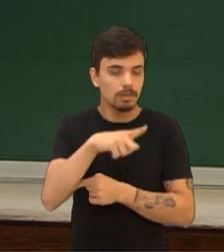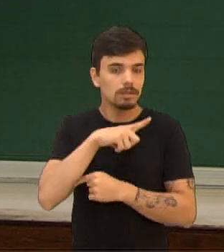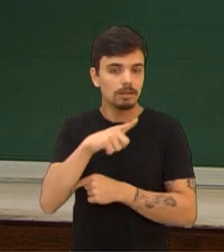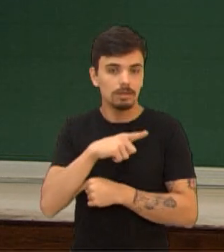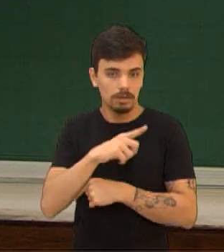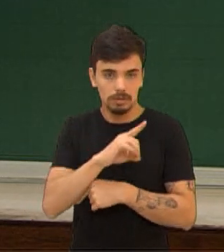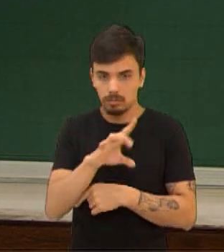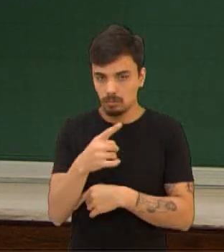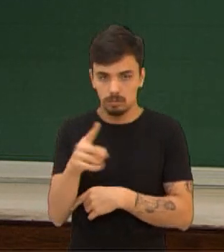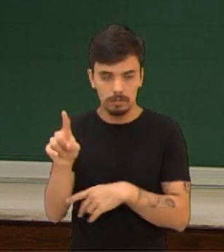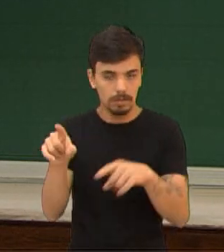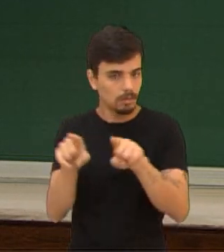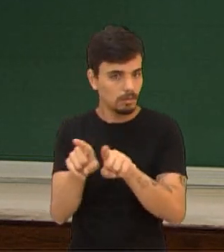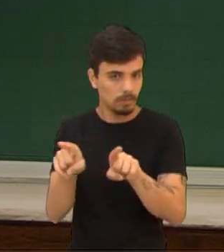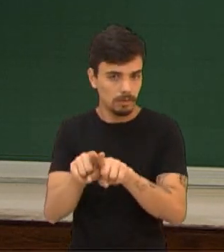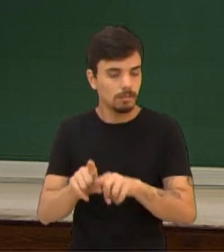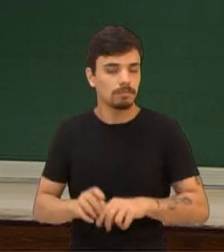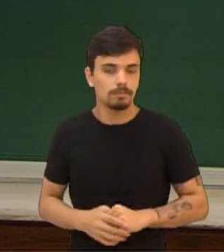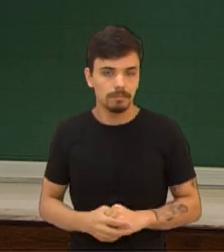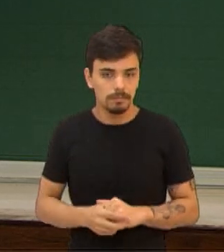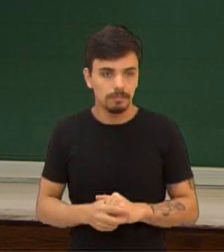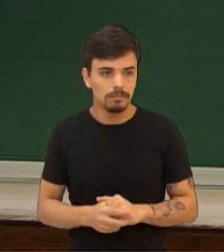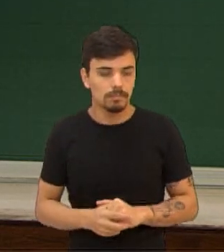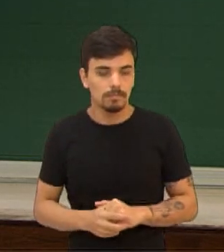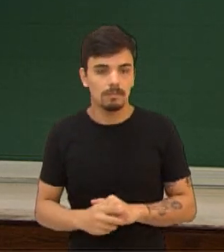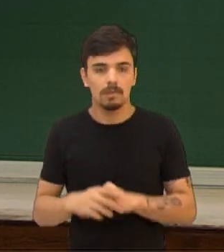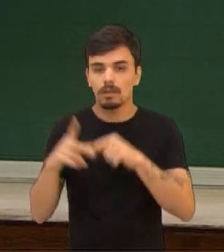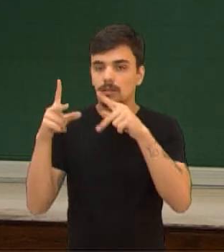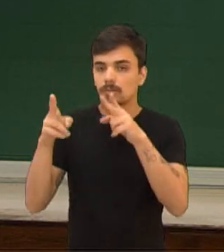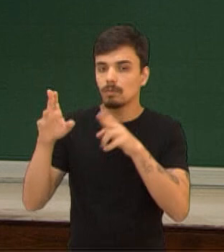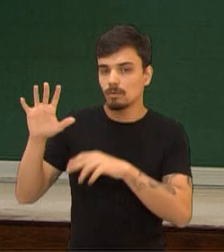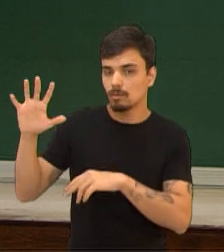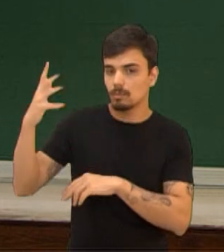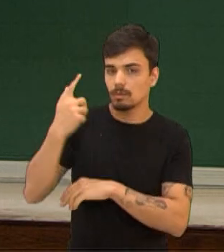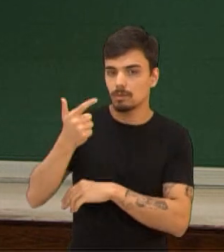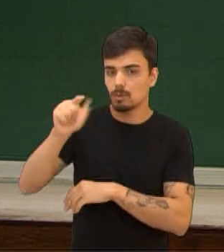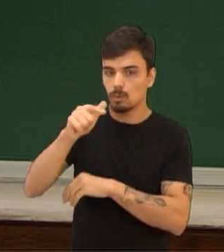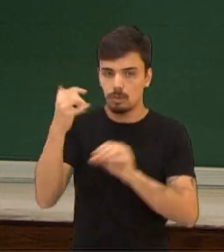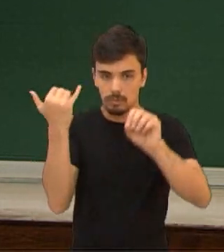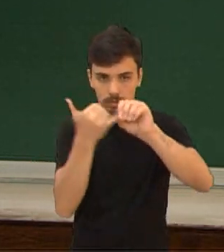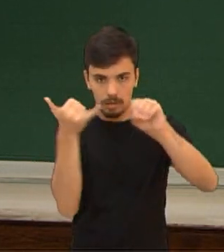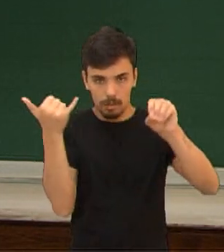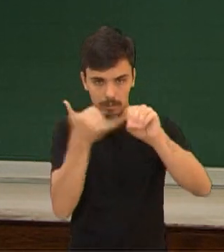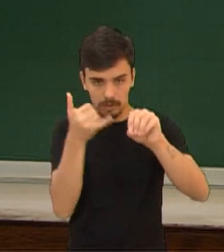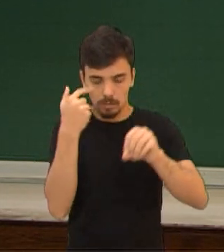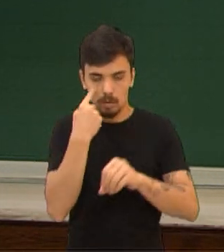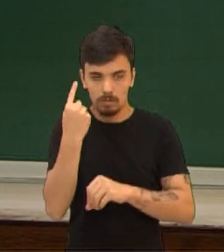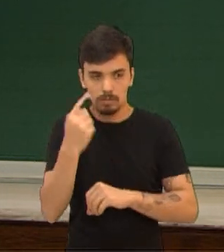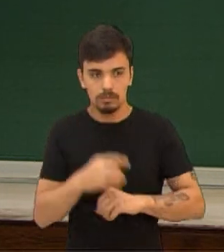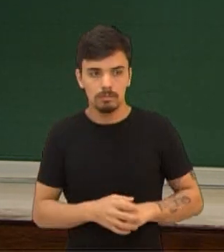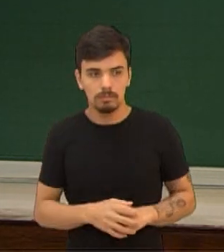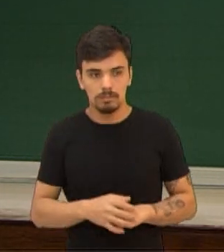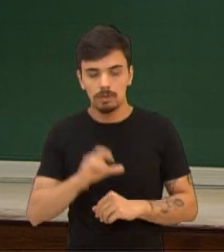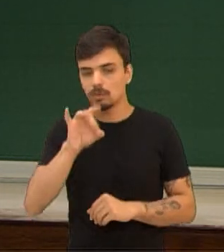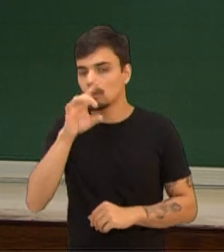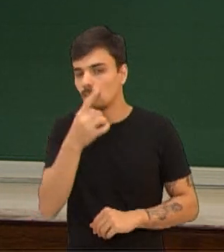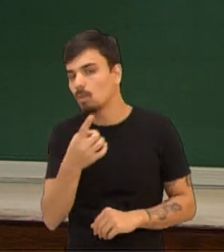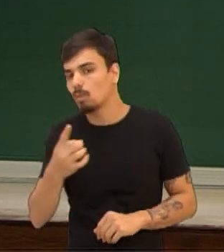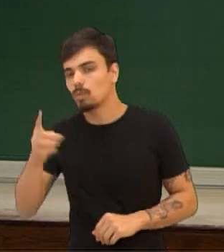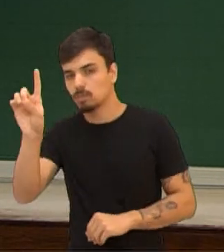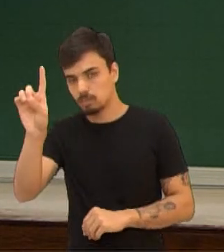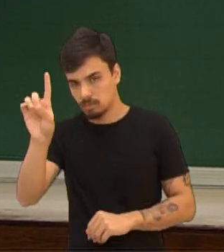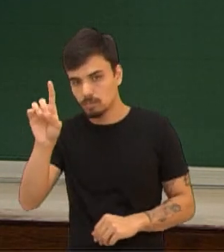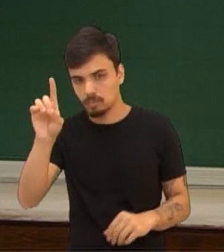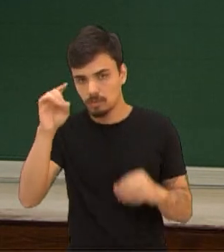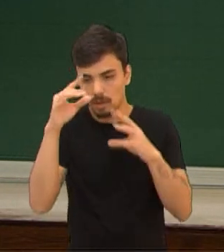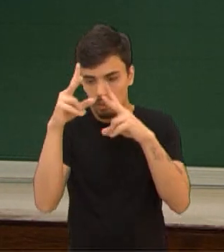seria única, o fluxo de carga. A mesma coisa acontece aqui nos capacitores. Tá? Então, a carga é única, a carga acumulada